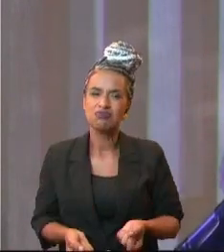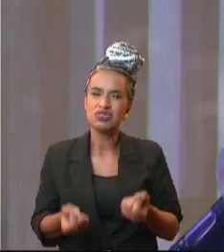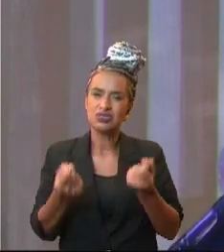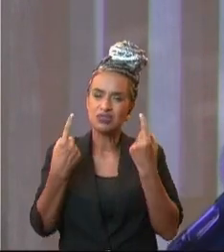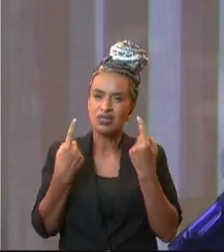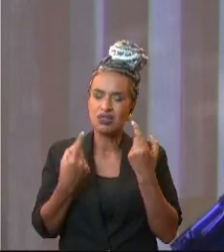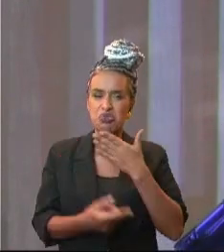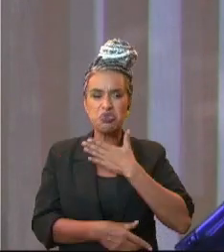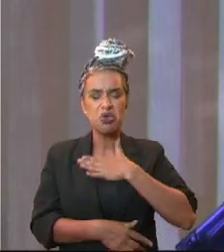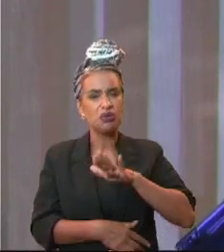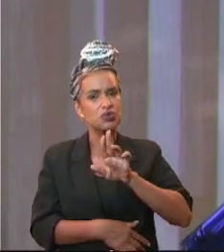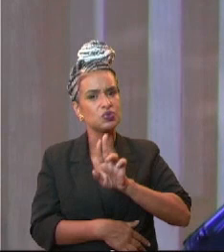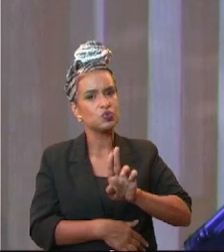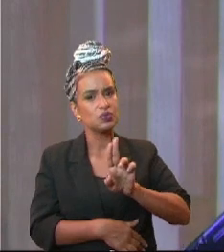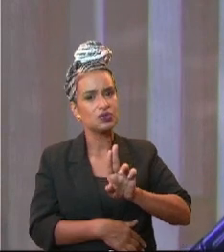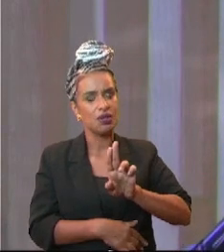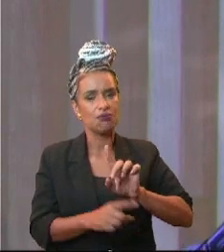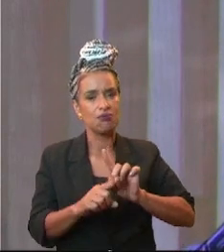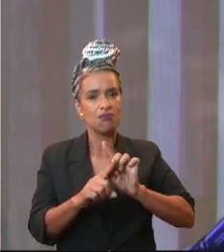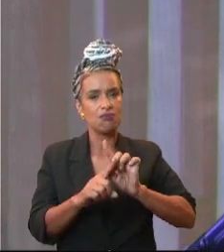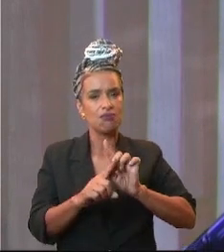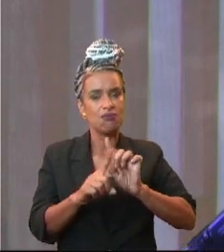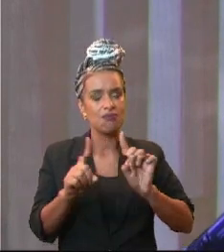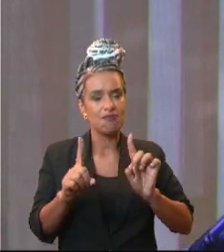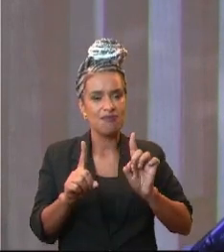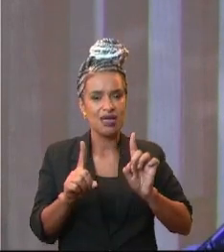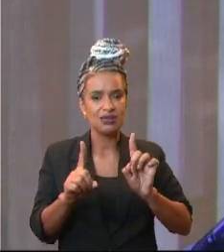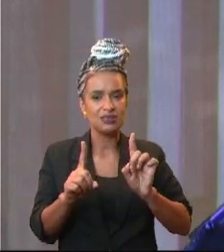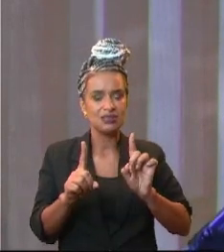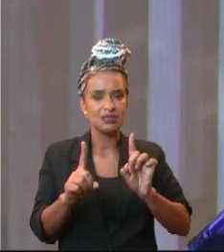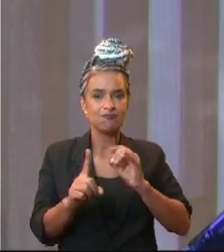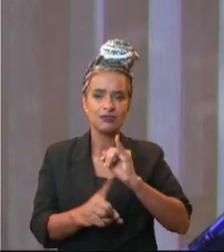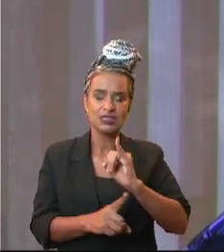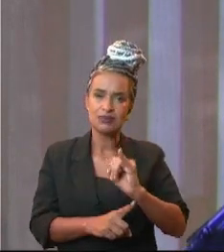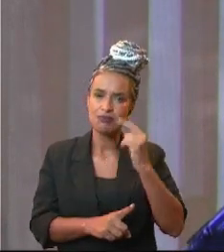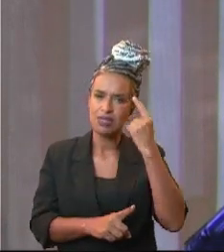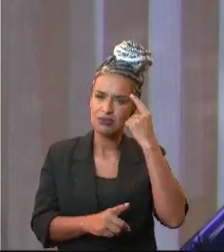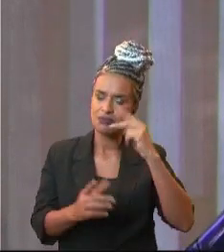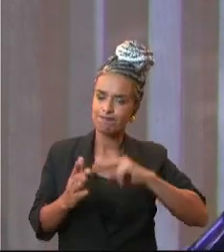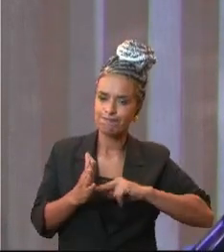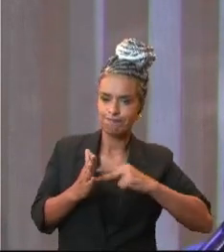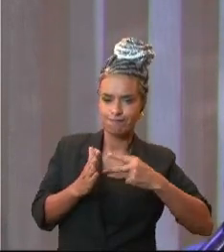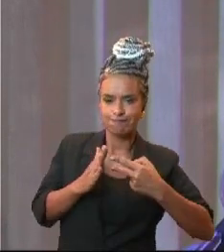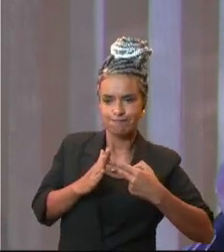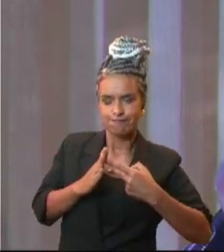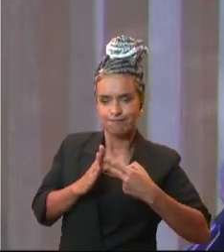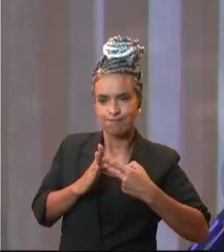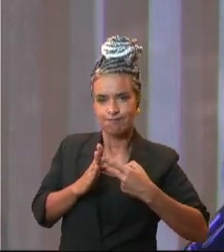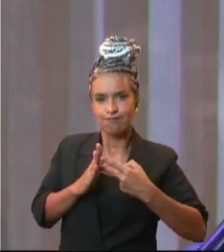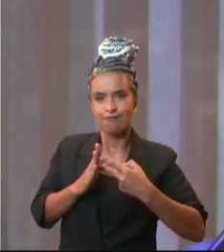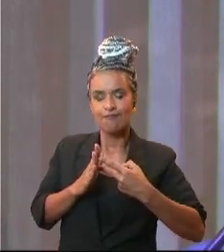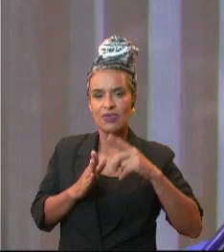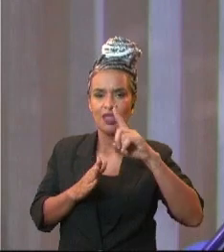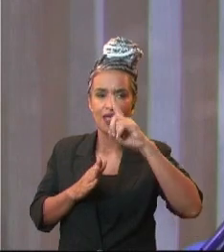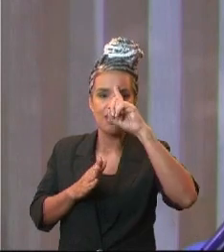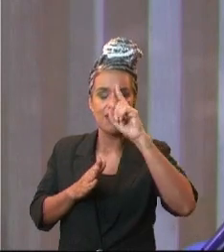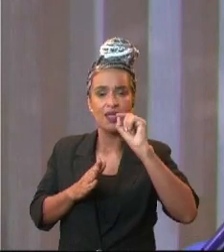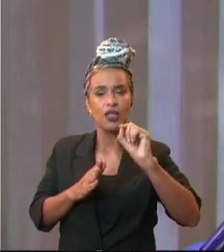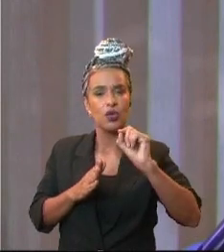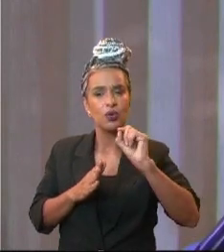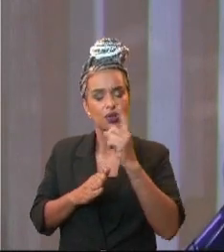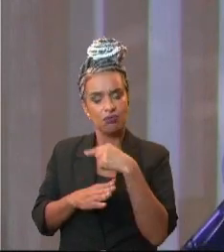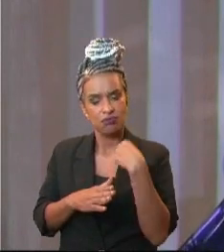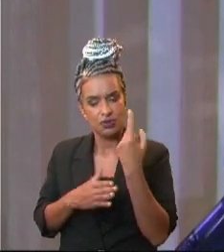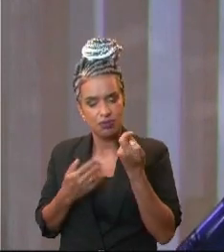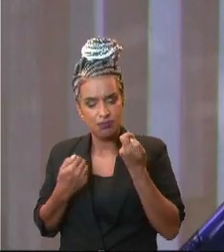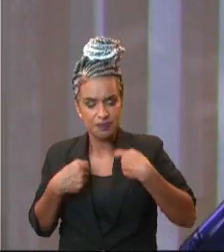gosto muito, mas de toda maneira, se traduz nessa ideia de que a gente tem